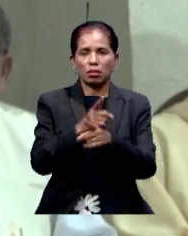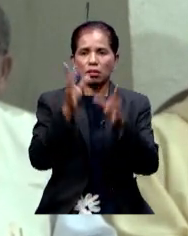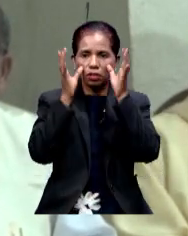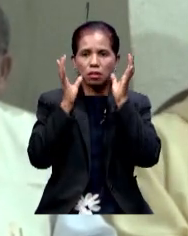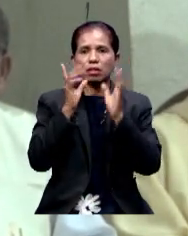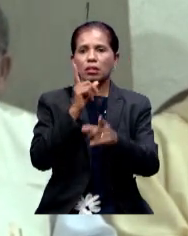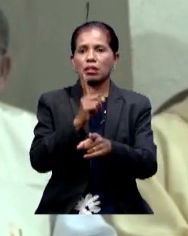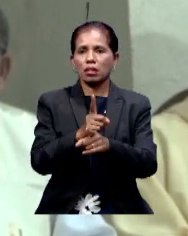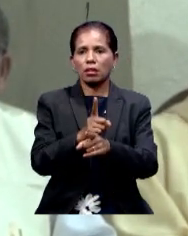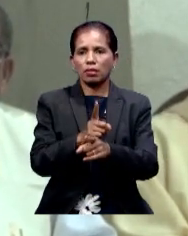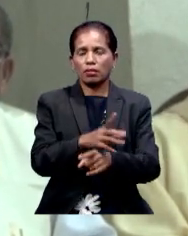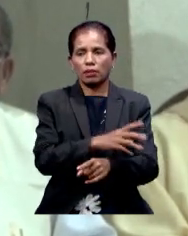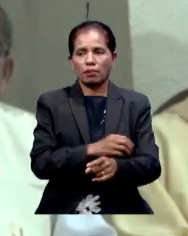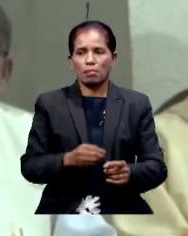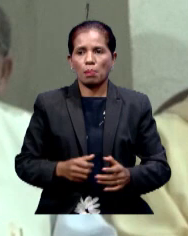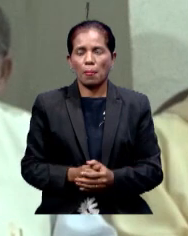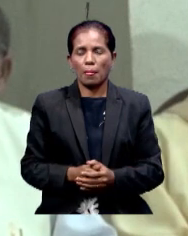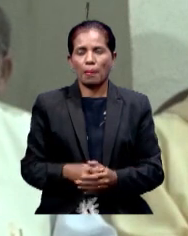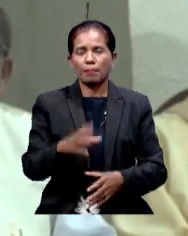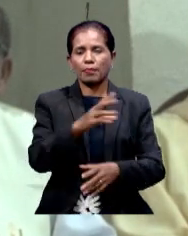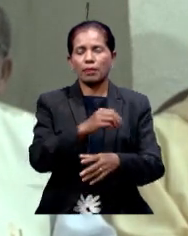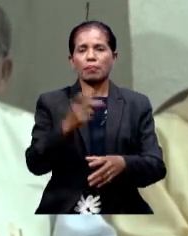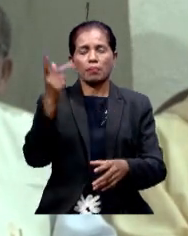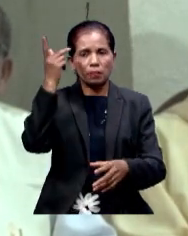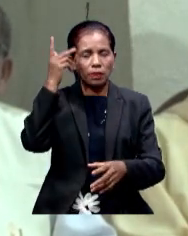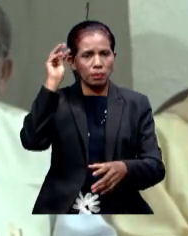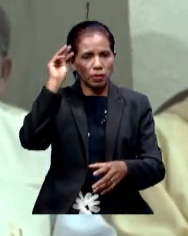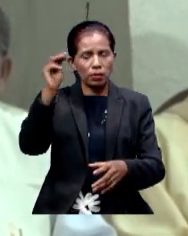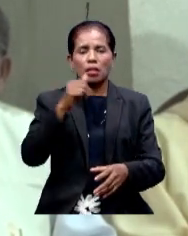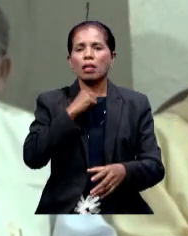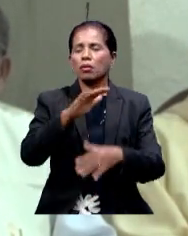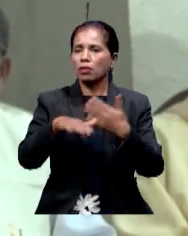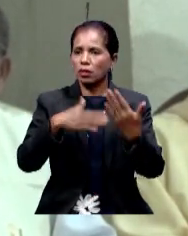Fiquei decepcionado, Reverendo Bispo, Padre Giroto.